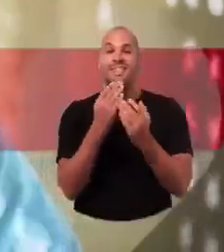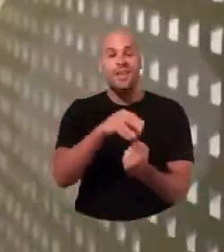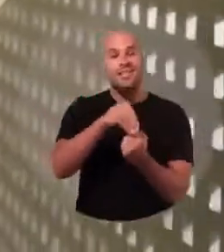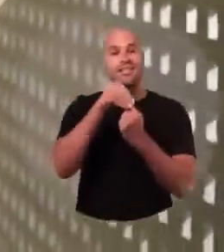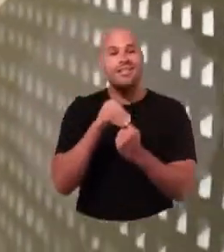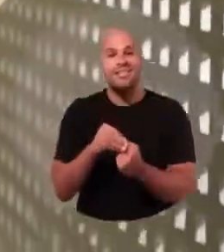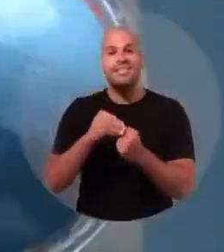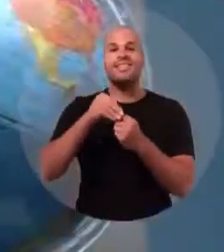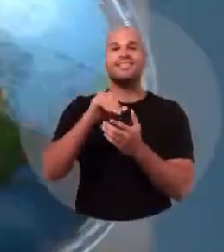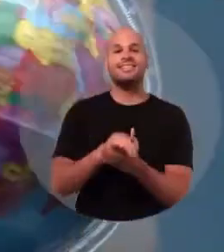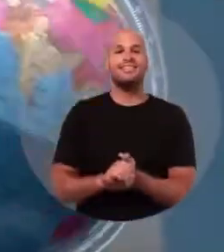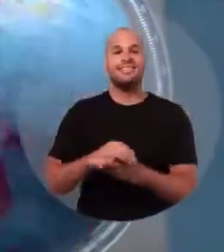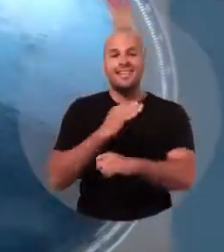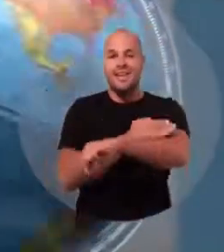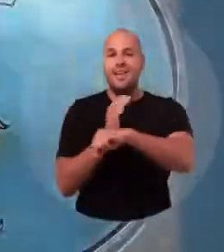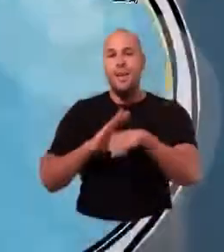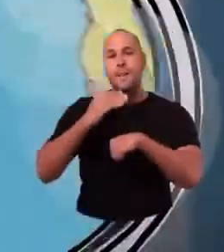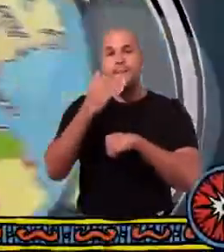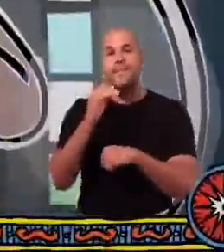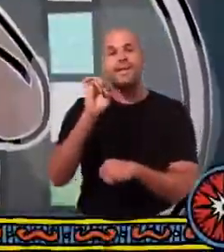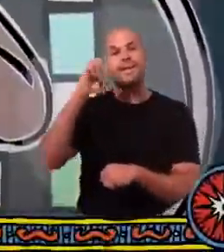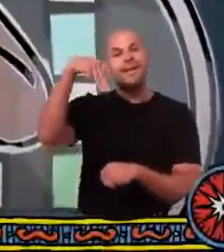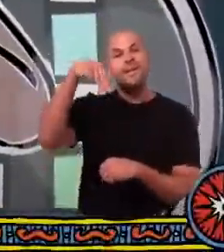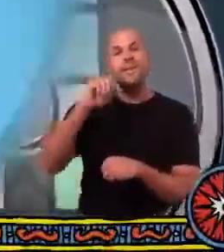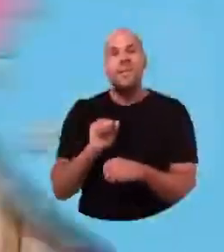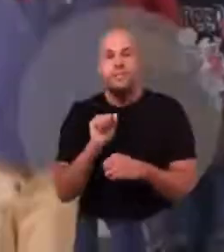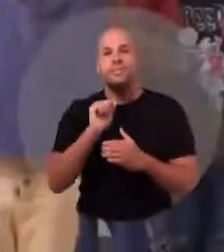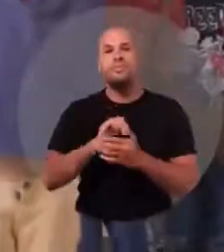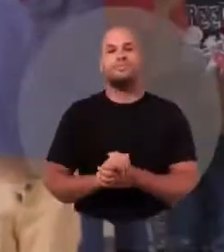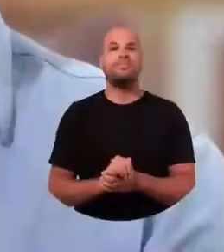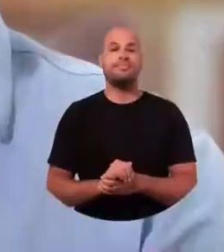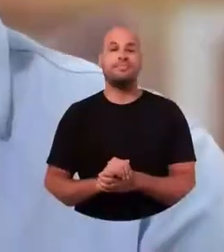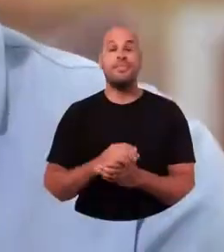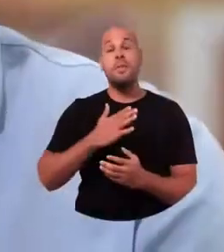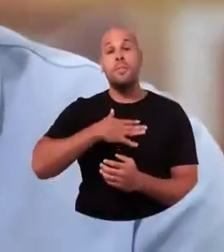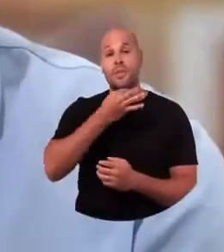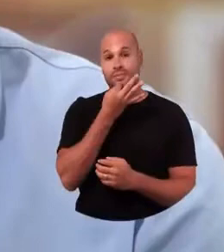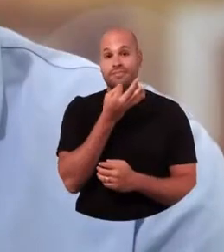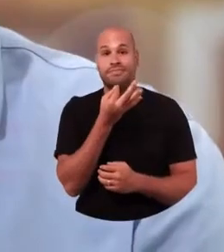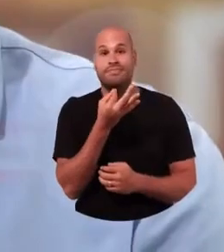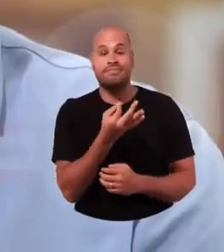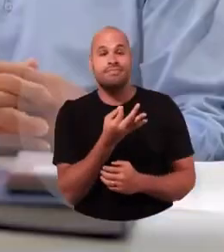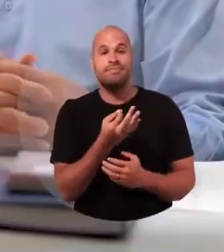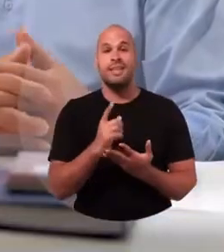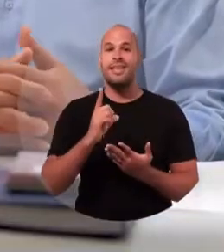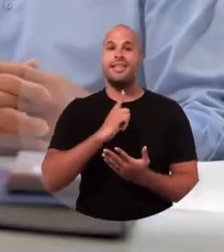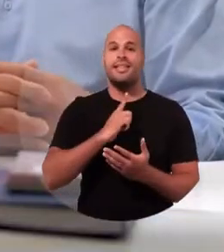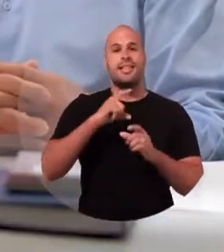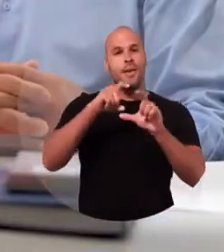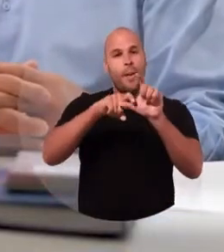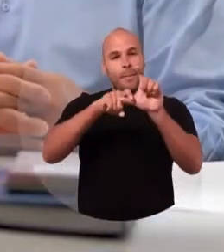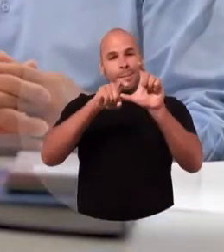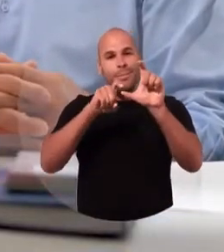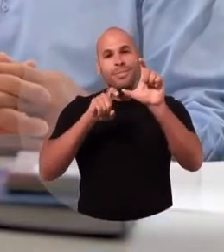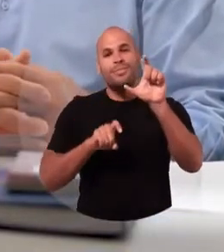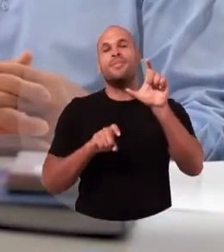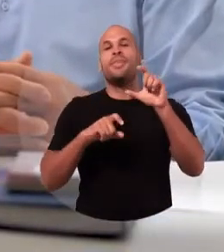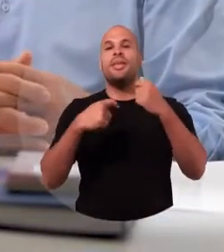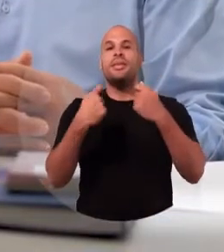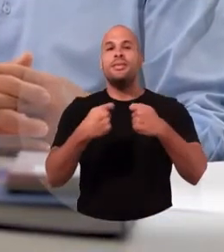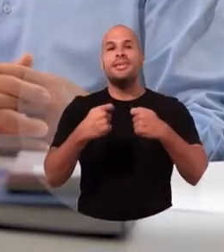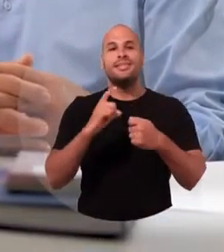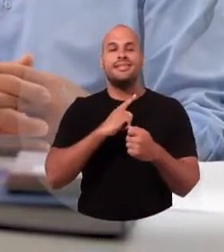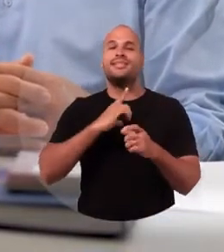digna educa mais e EMAS creches integrais. E na minha opinião, para termos independência,